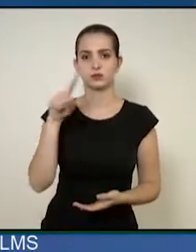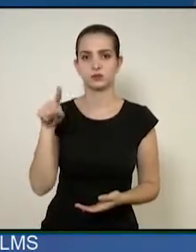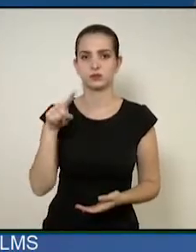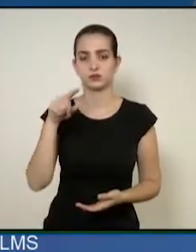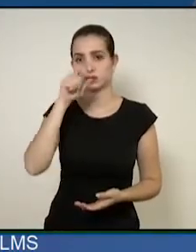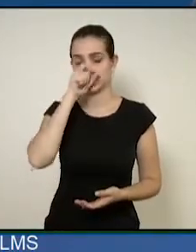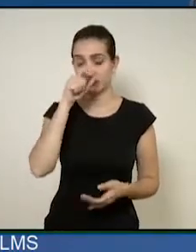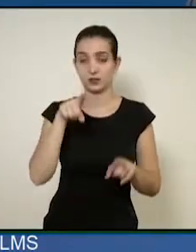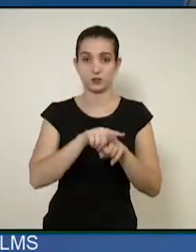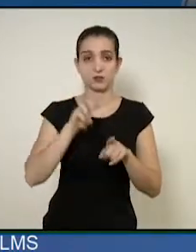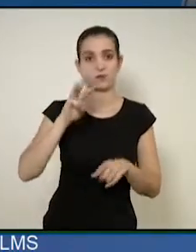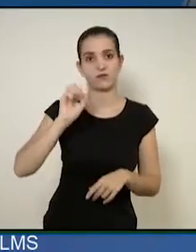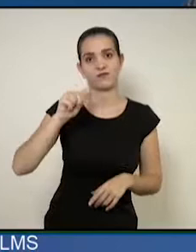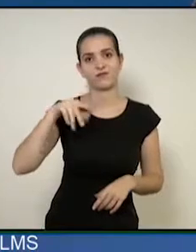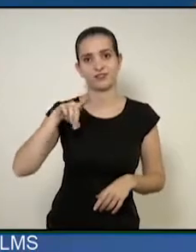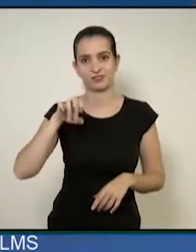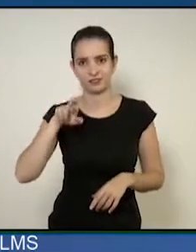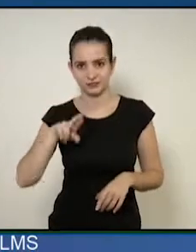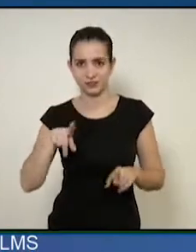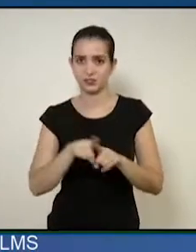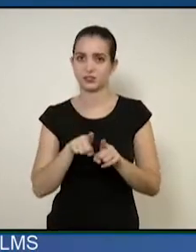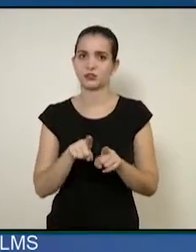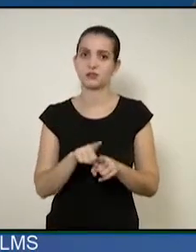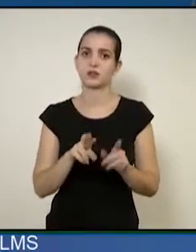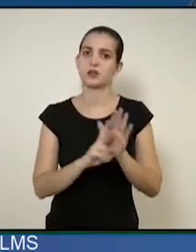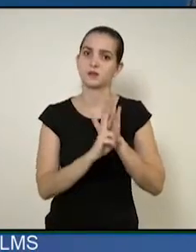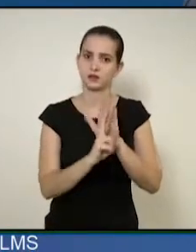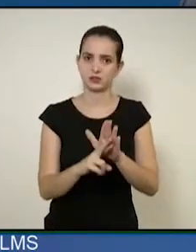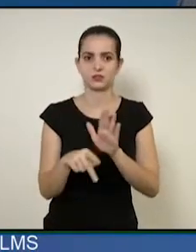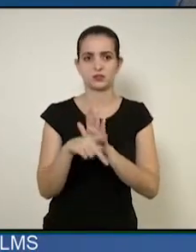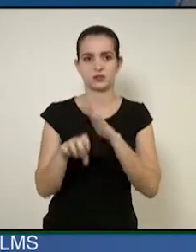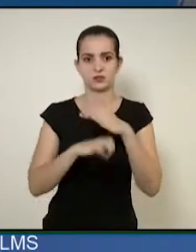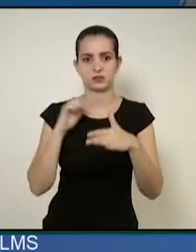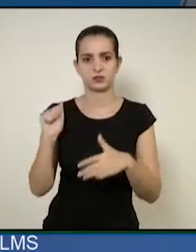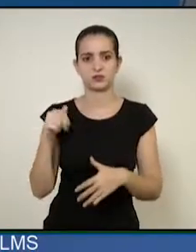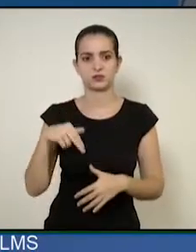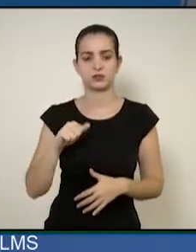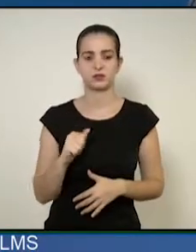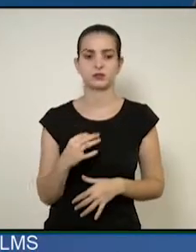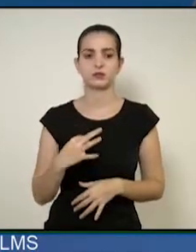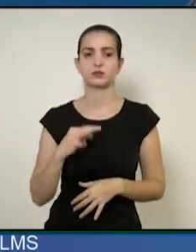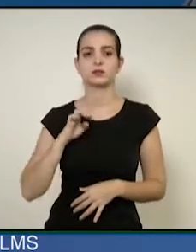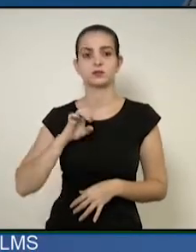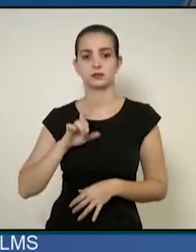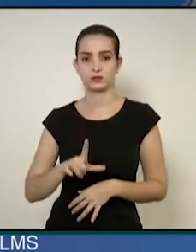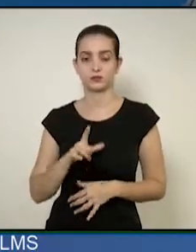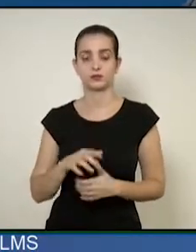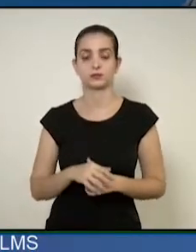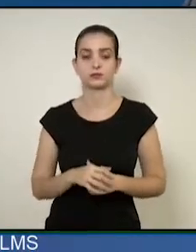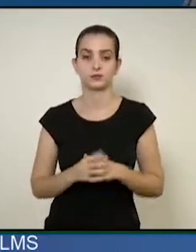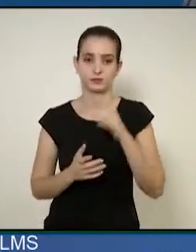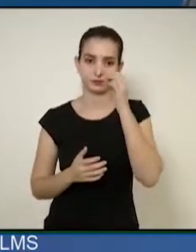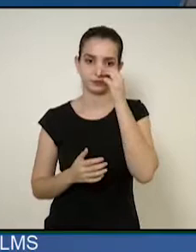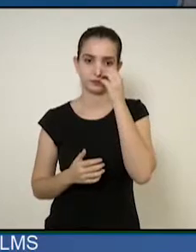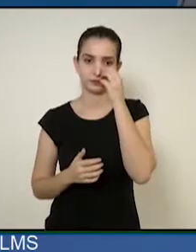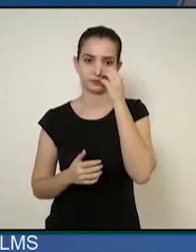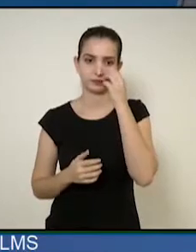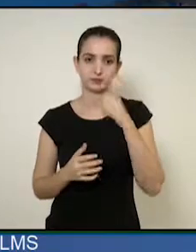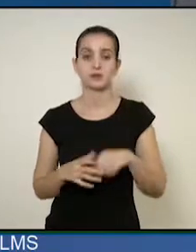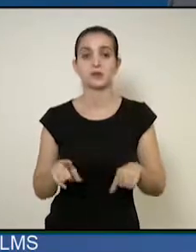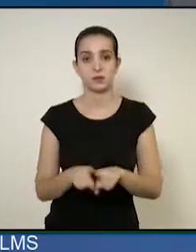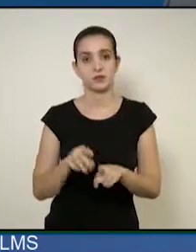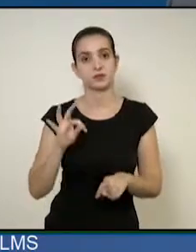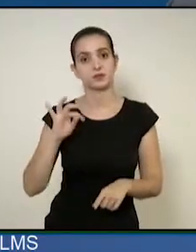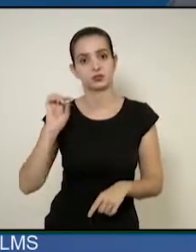e Wander, com representante da Anatel, Embratel? Anatel. Da Anatel, da